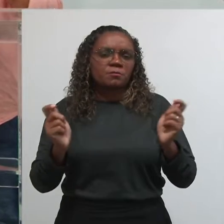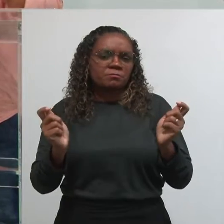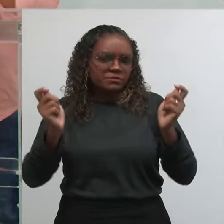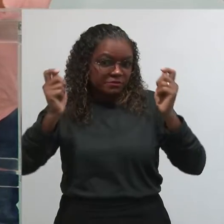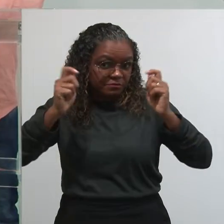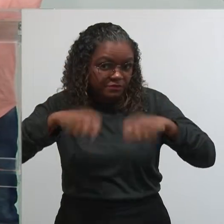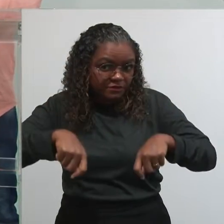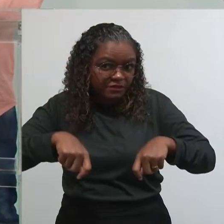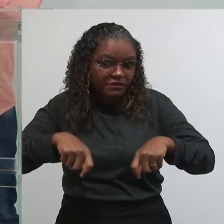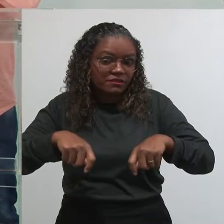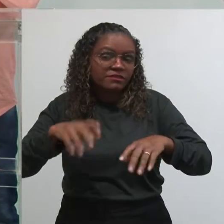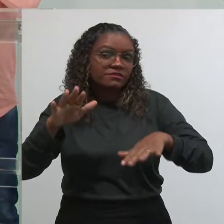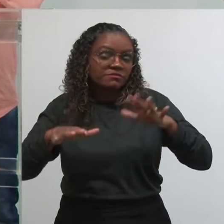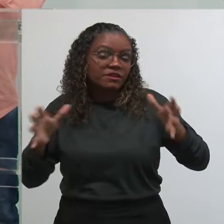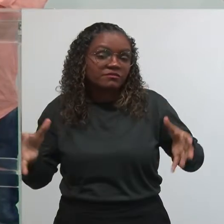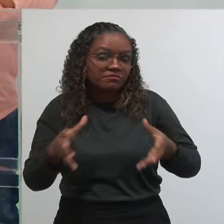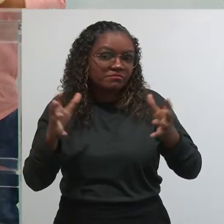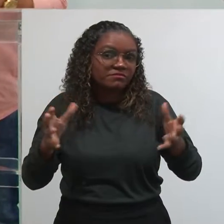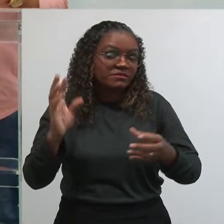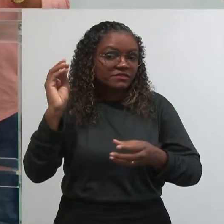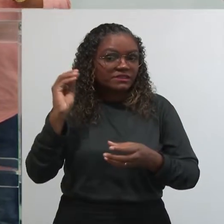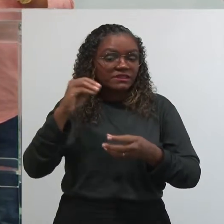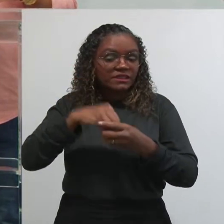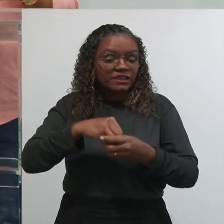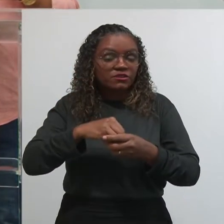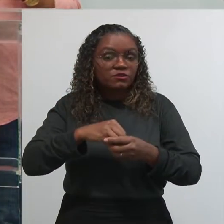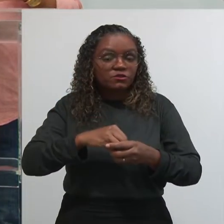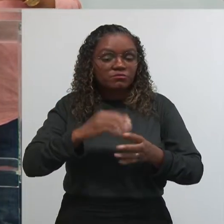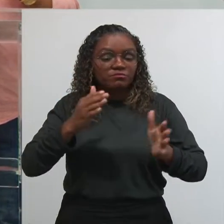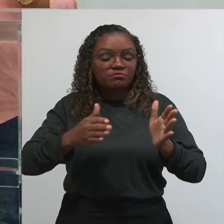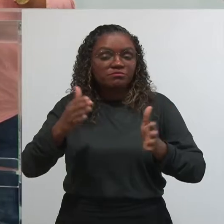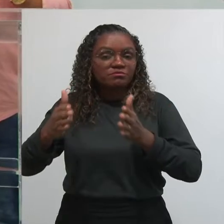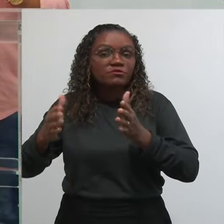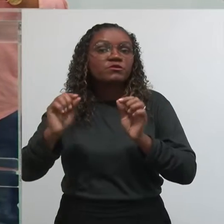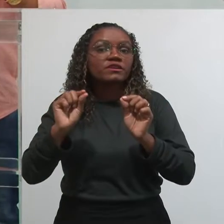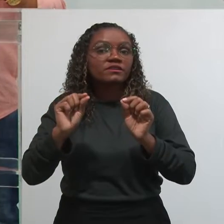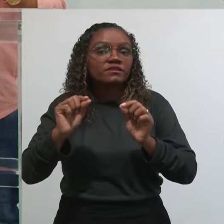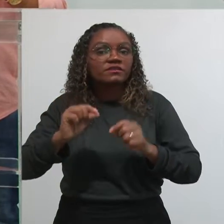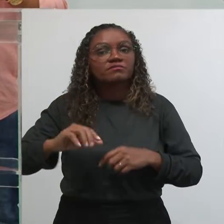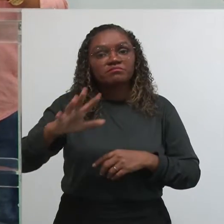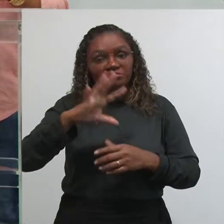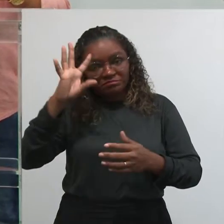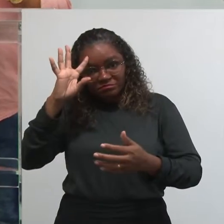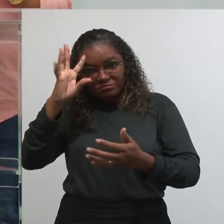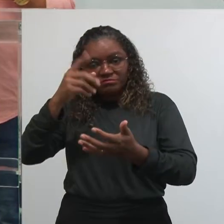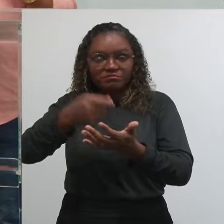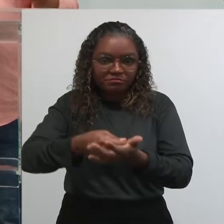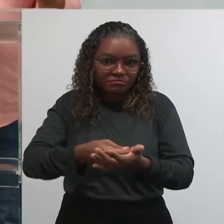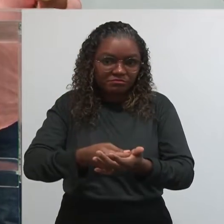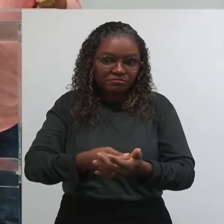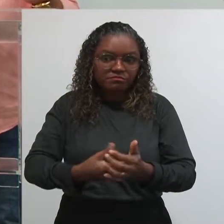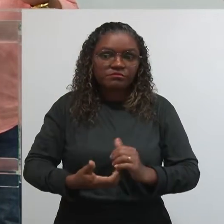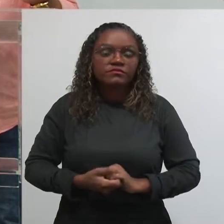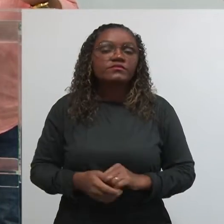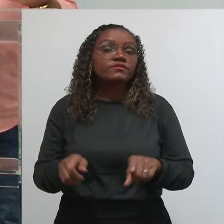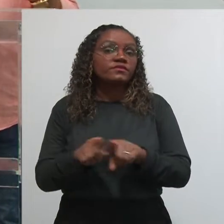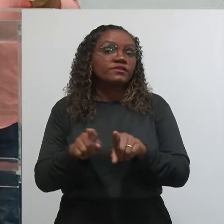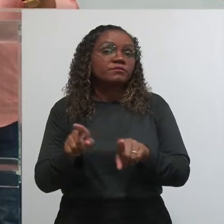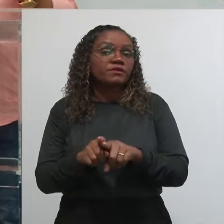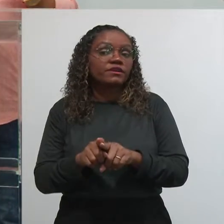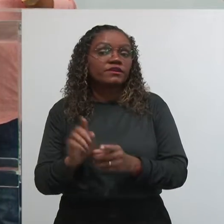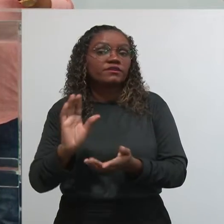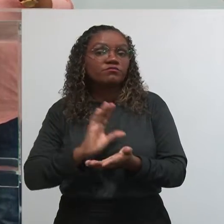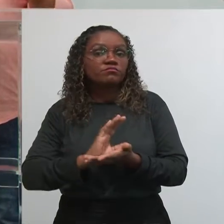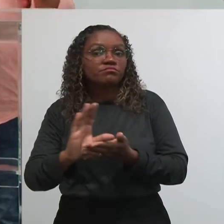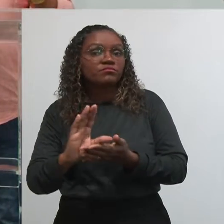de influência dentro desse processo de decisão. Os próprios grupos de interesse, como eu já mencionei, o orçamento é uma coisa